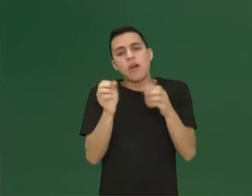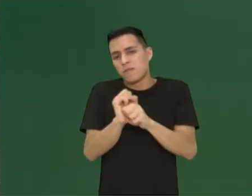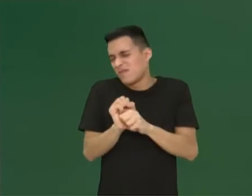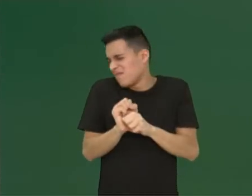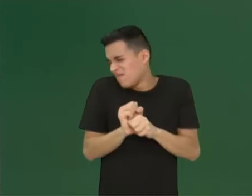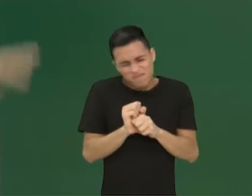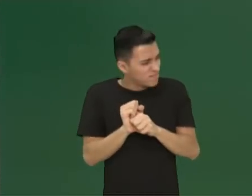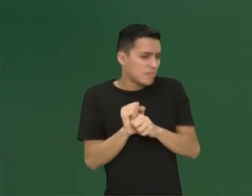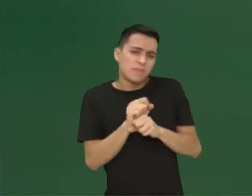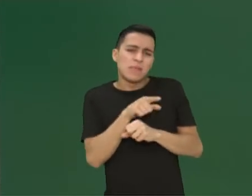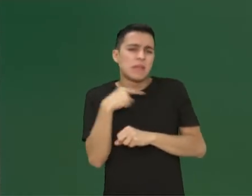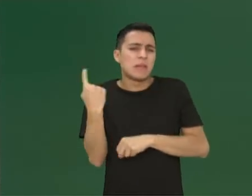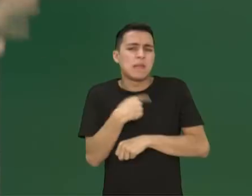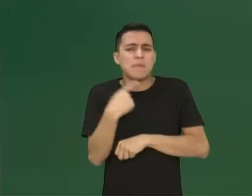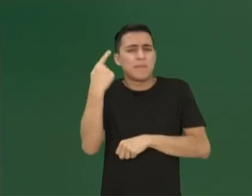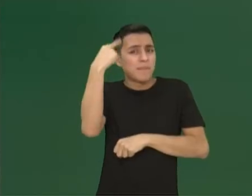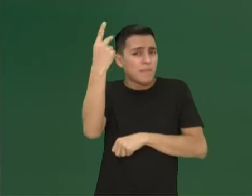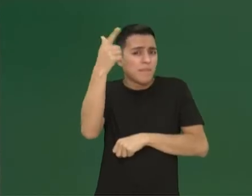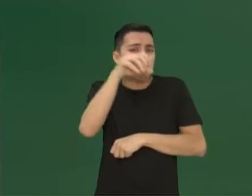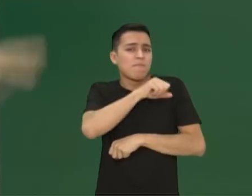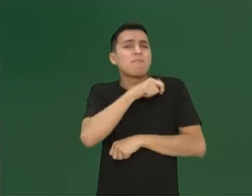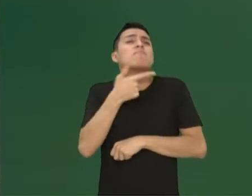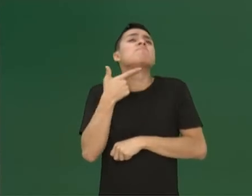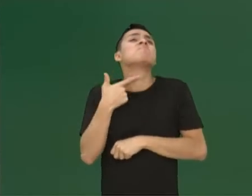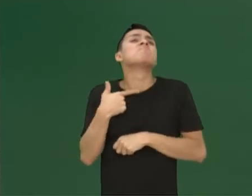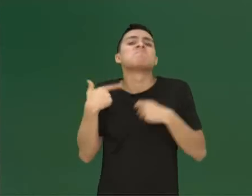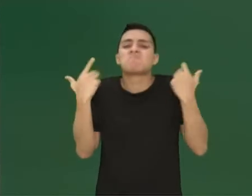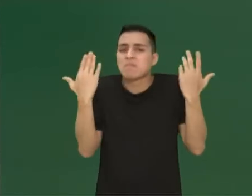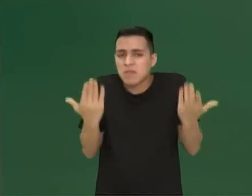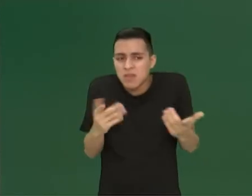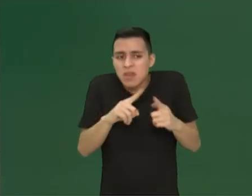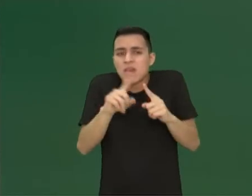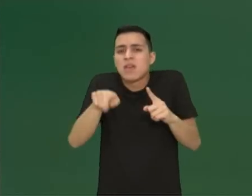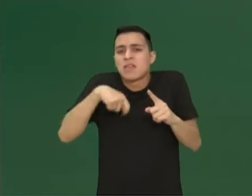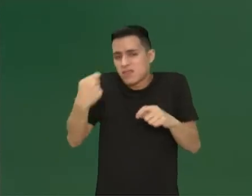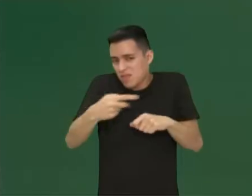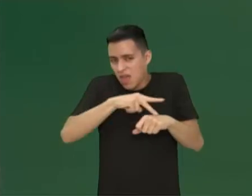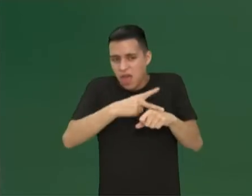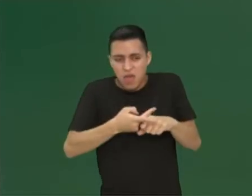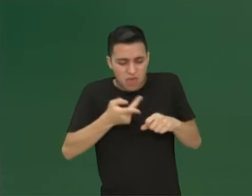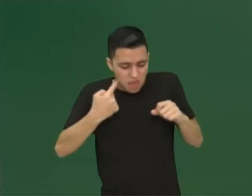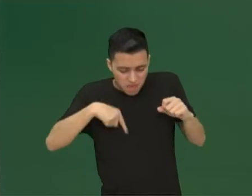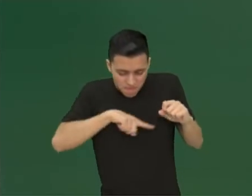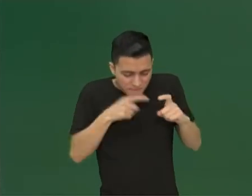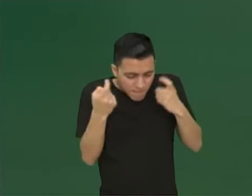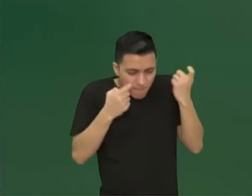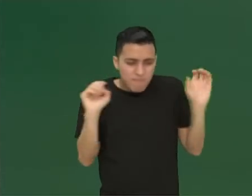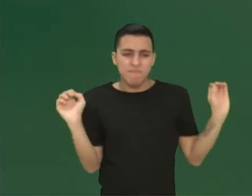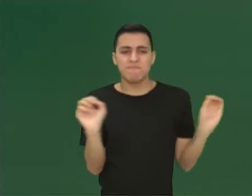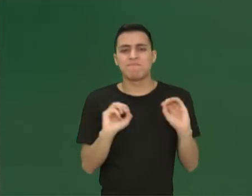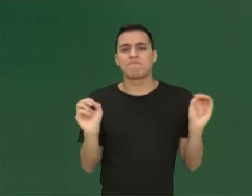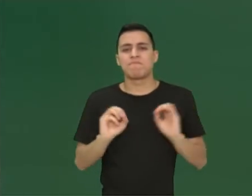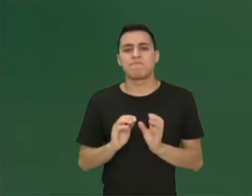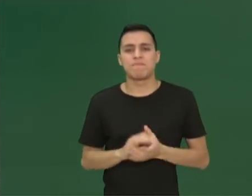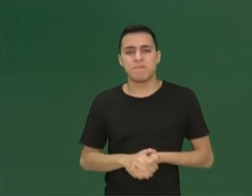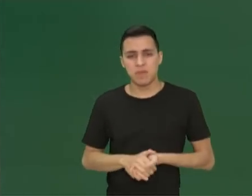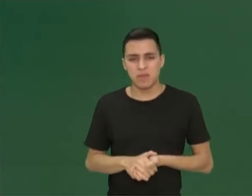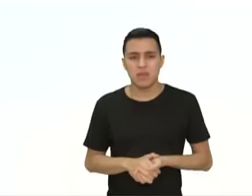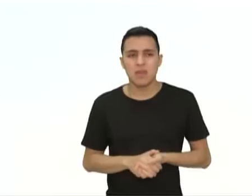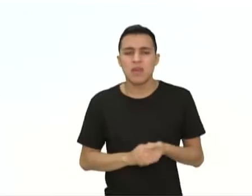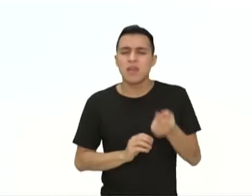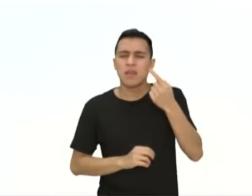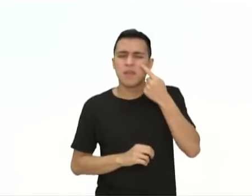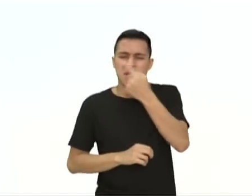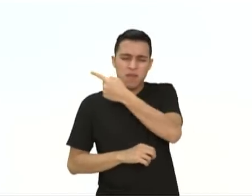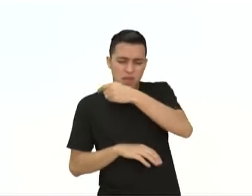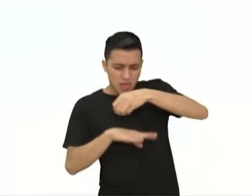Não, você faz isso de acordo com a sua vontade, mas é tão automático que a gente não precisa se preocupar com isso. A transmissão